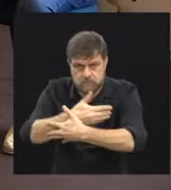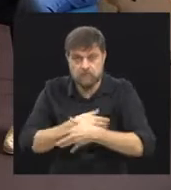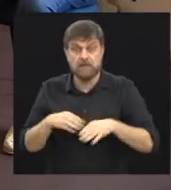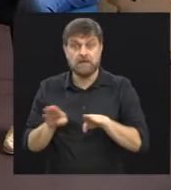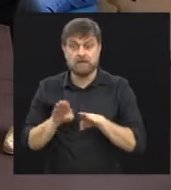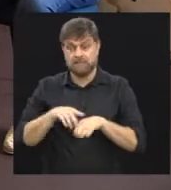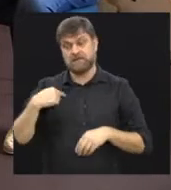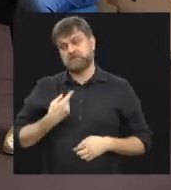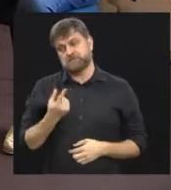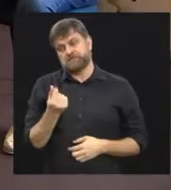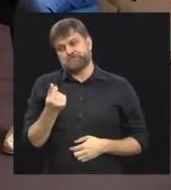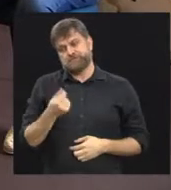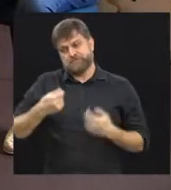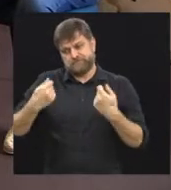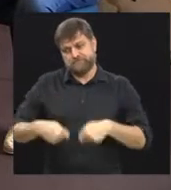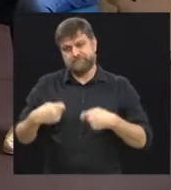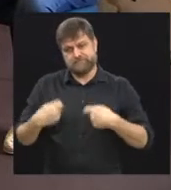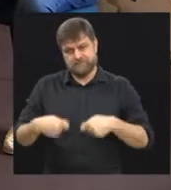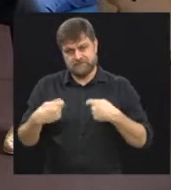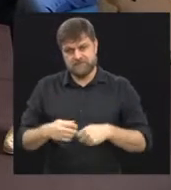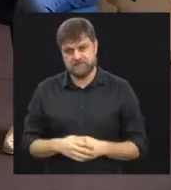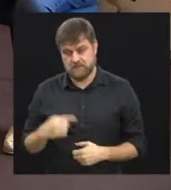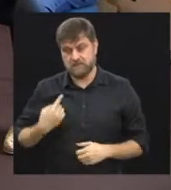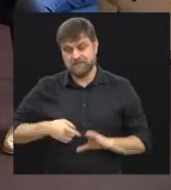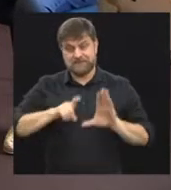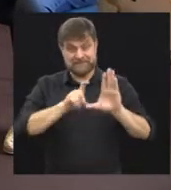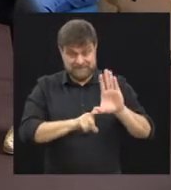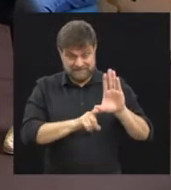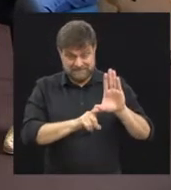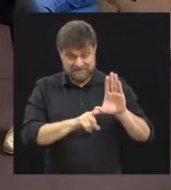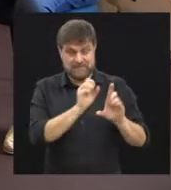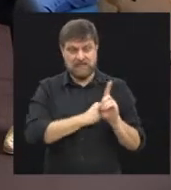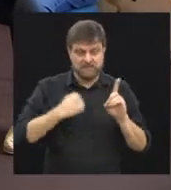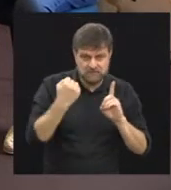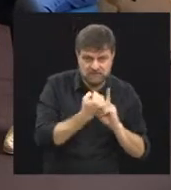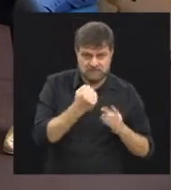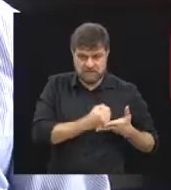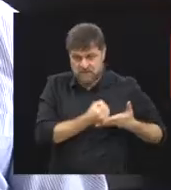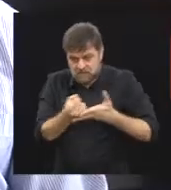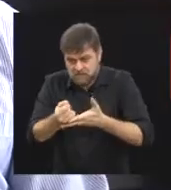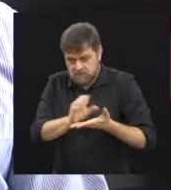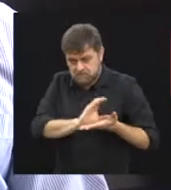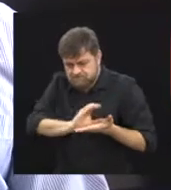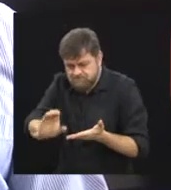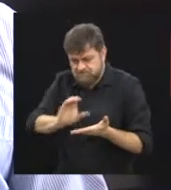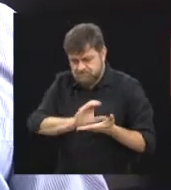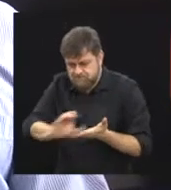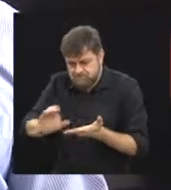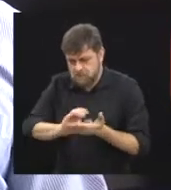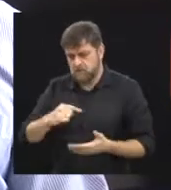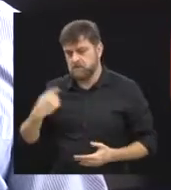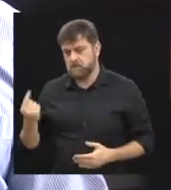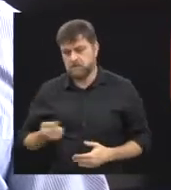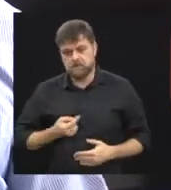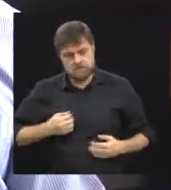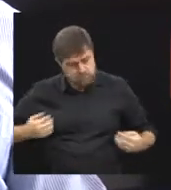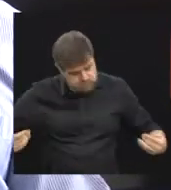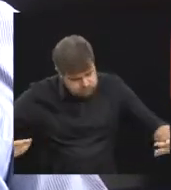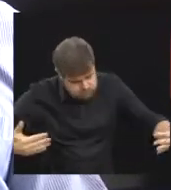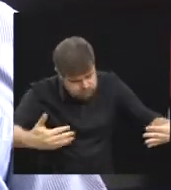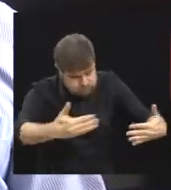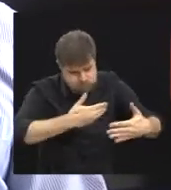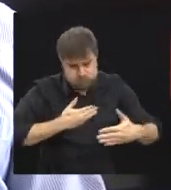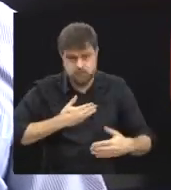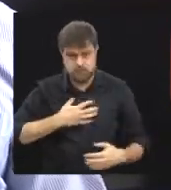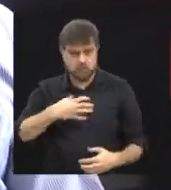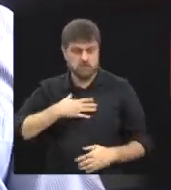vem o outro lado da necessidade do recurso, né? Então nós dependemos muito da sociedade. Os recursos são muito bem recebidos pelas